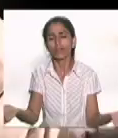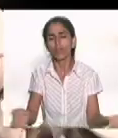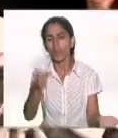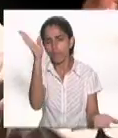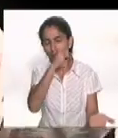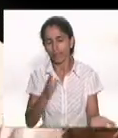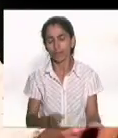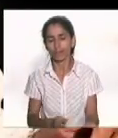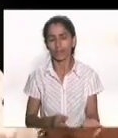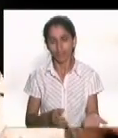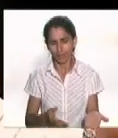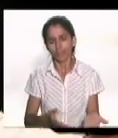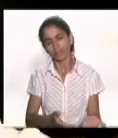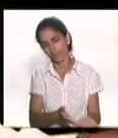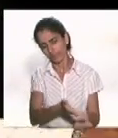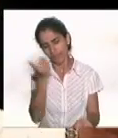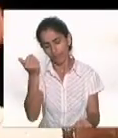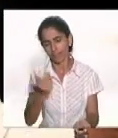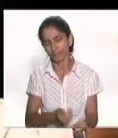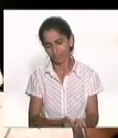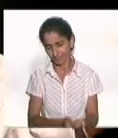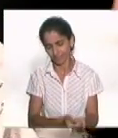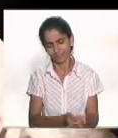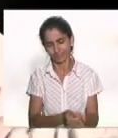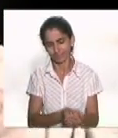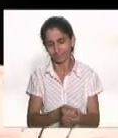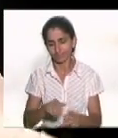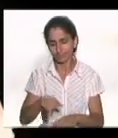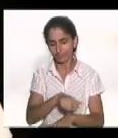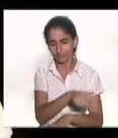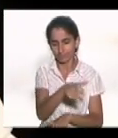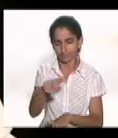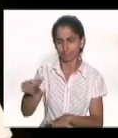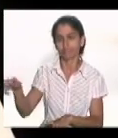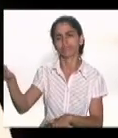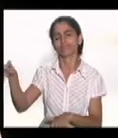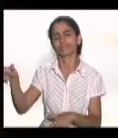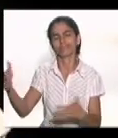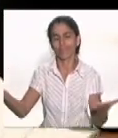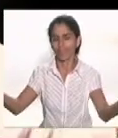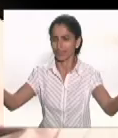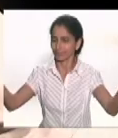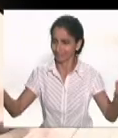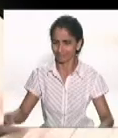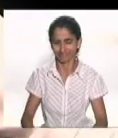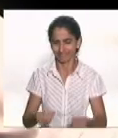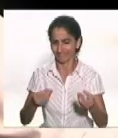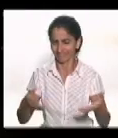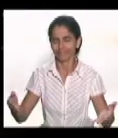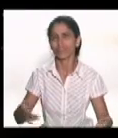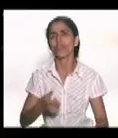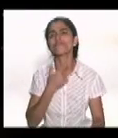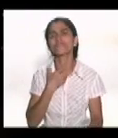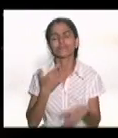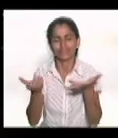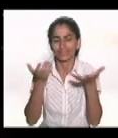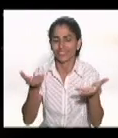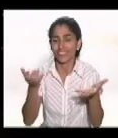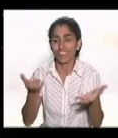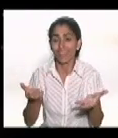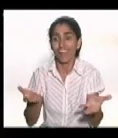Brasil. E começou, man, né? Mandou... Subir, danei tudo, só tudo que eu estava